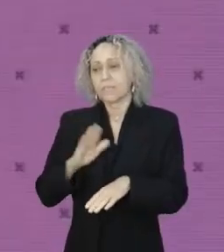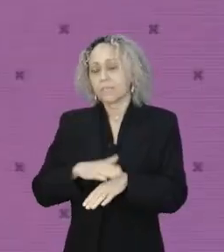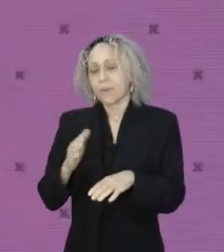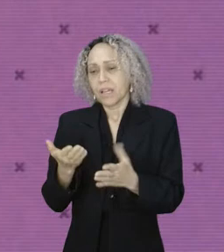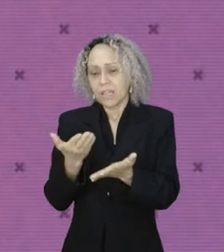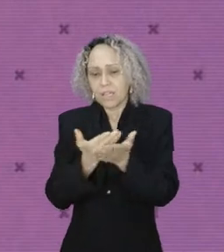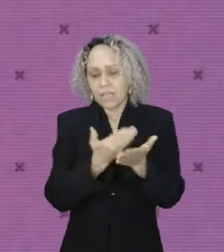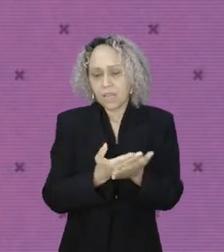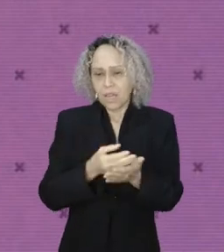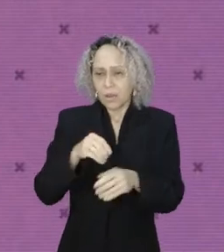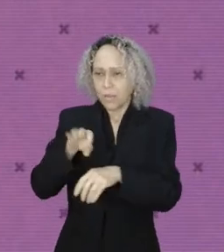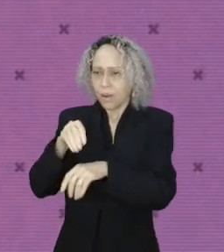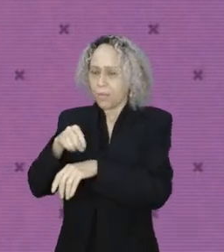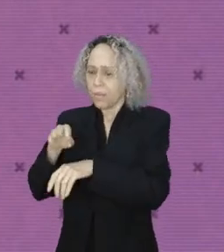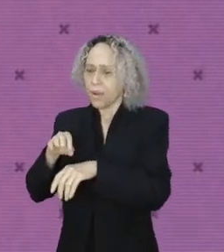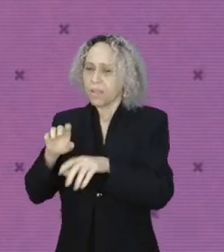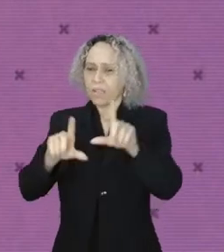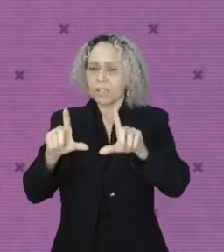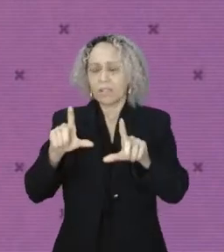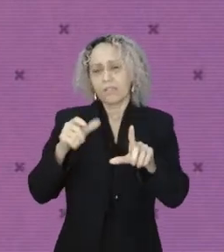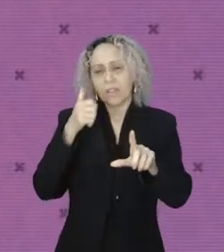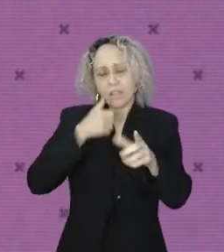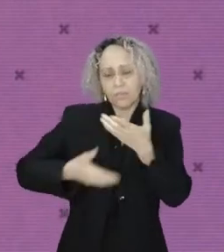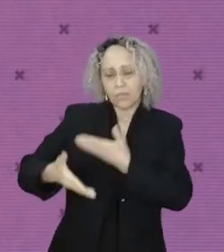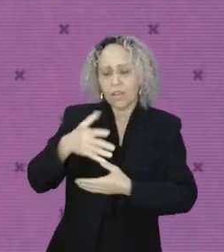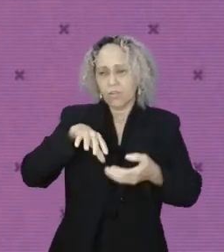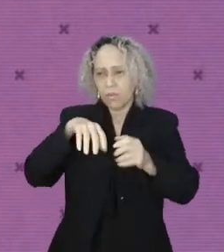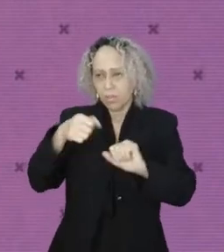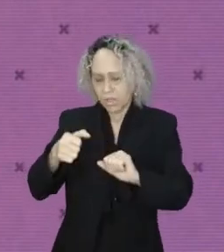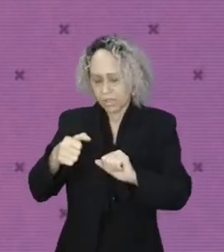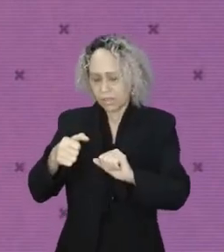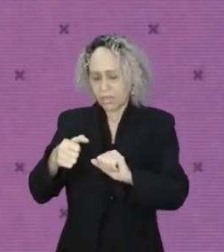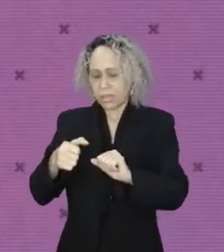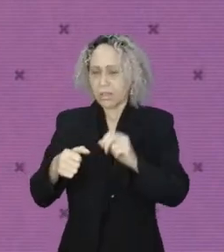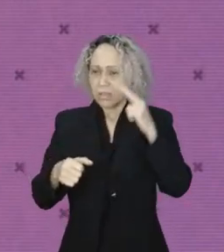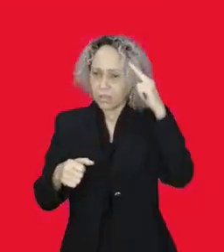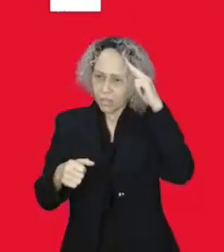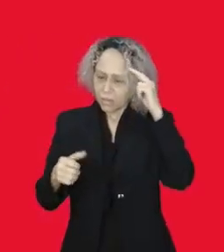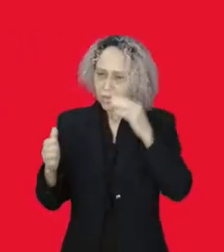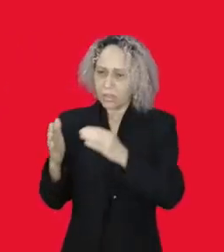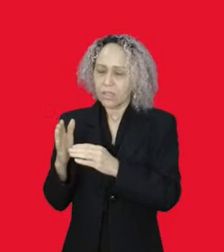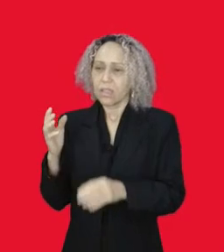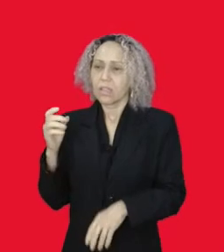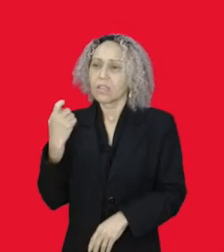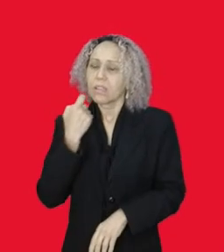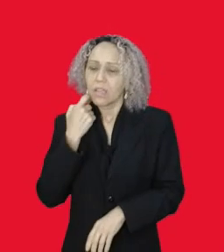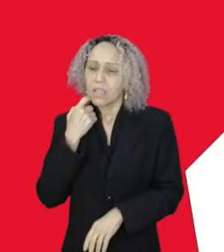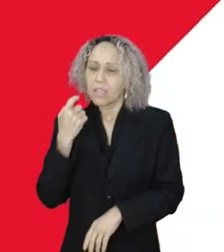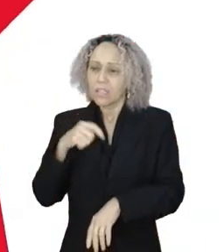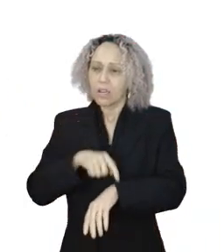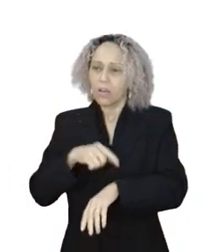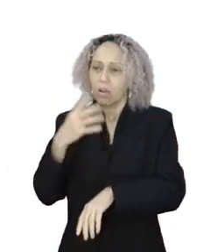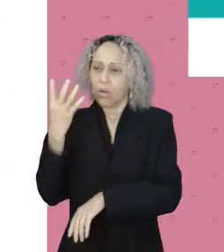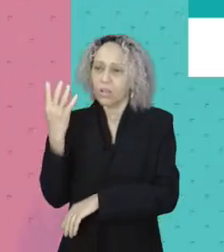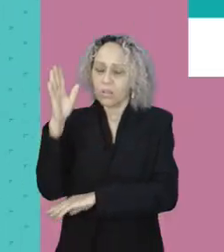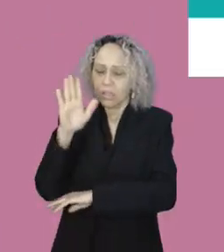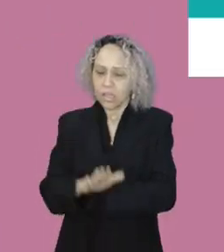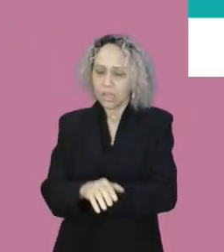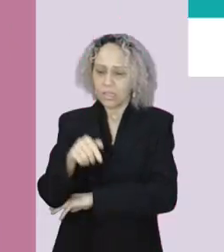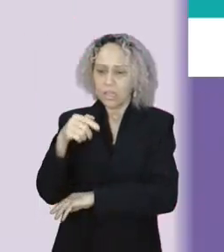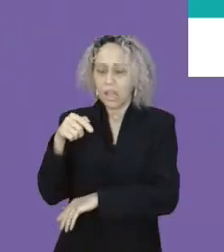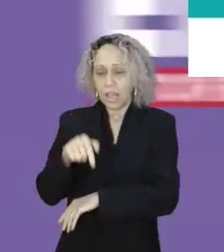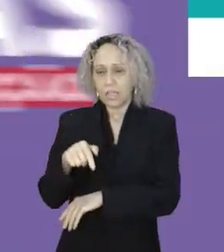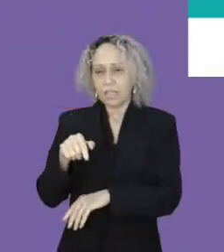TV Elas por Elas Formação com as suas companheiras. Não esqueça que é de segunda a sexta-feira, sempre às 4 horas da tarde, aqui na